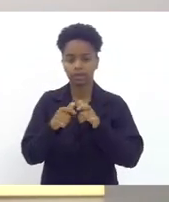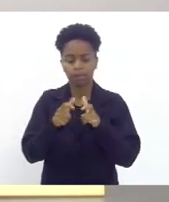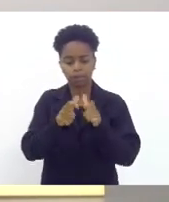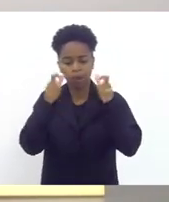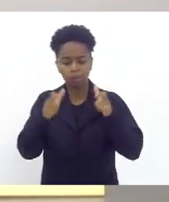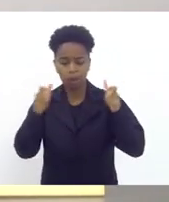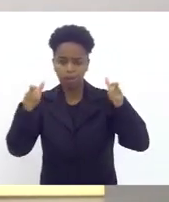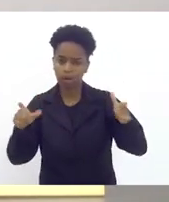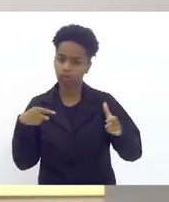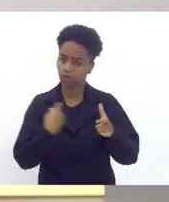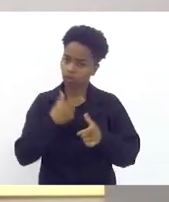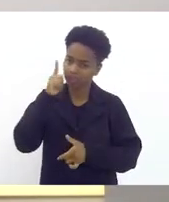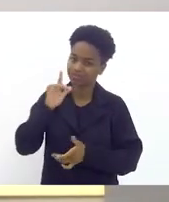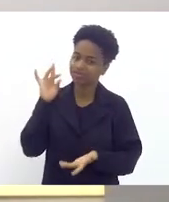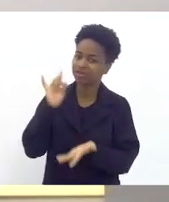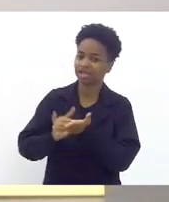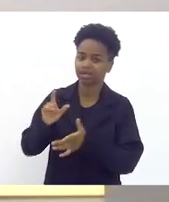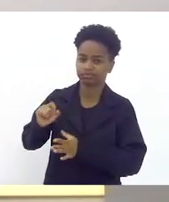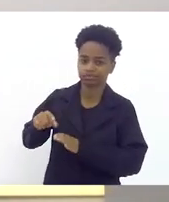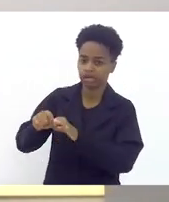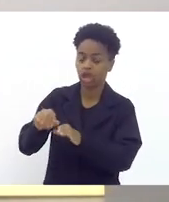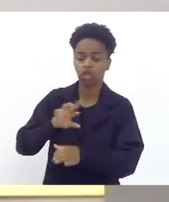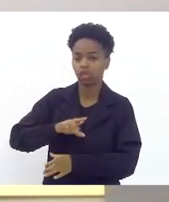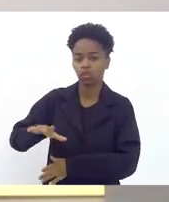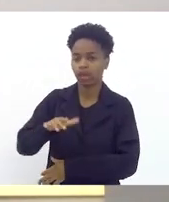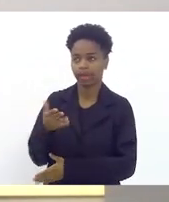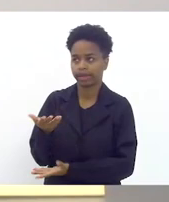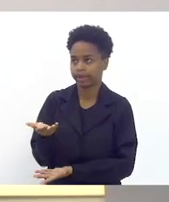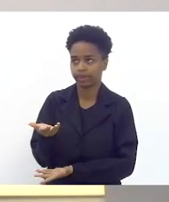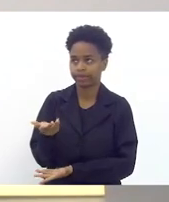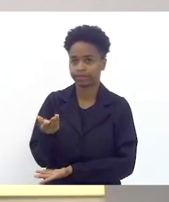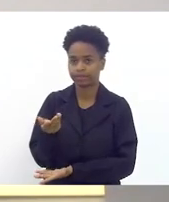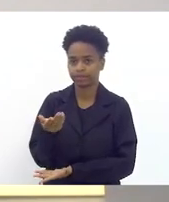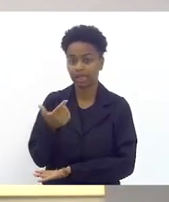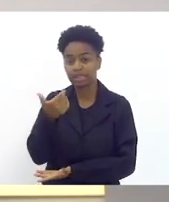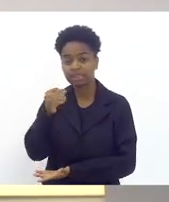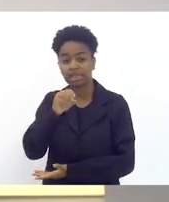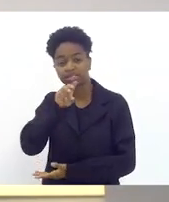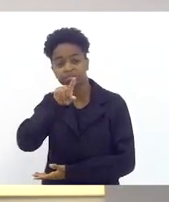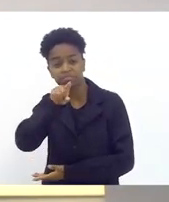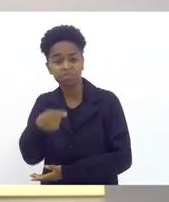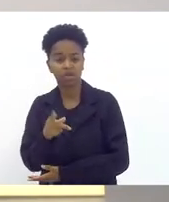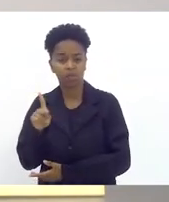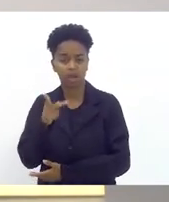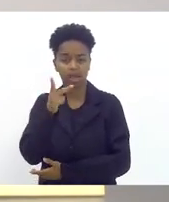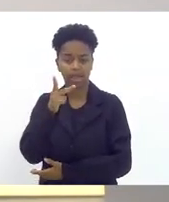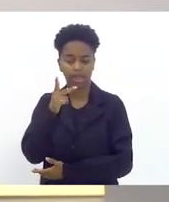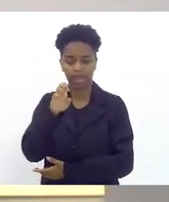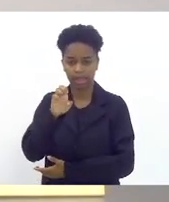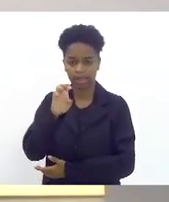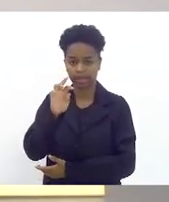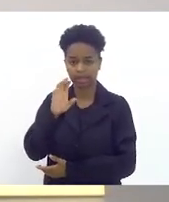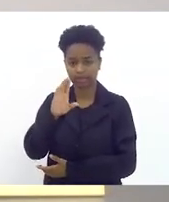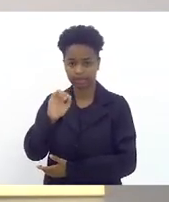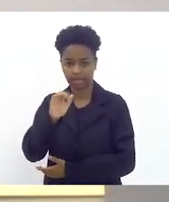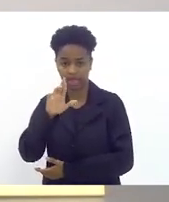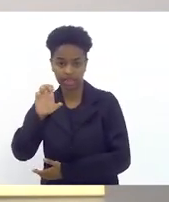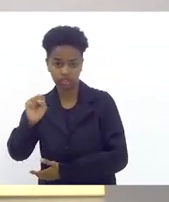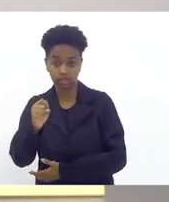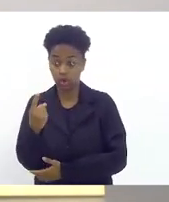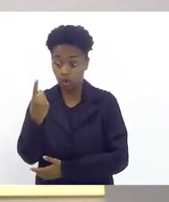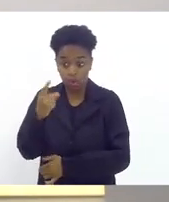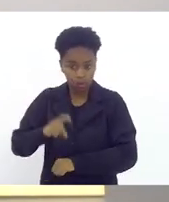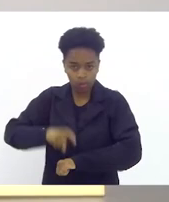a gente consiga restaurar a gente não vai conseguir restaurar 10 mil hectares de uma só vez né vai faltar muda vai faltar